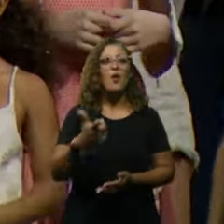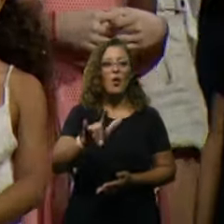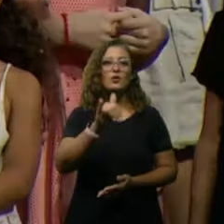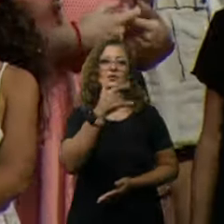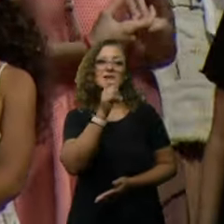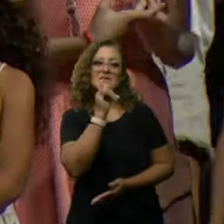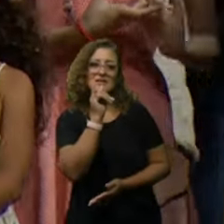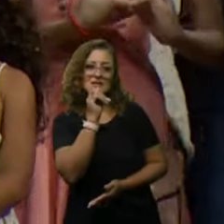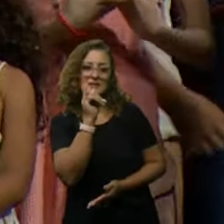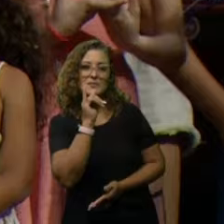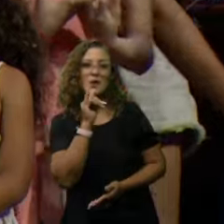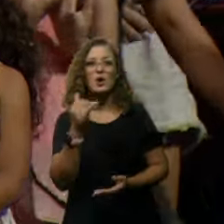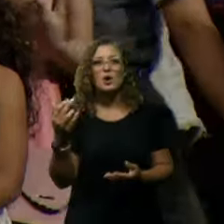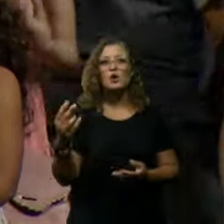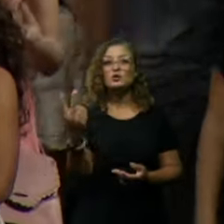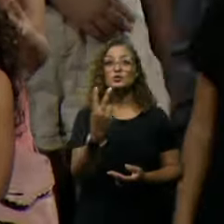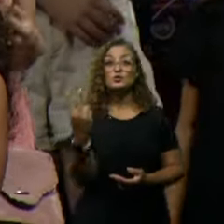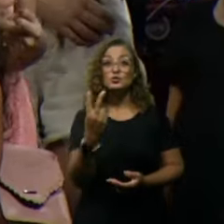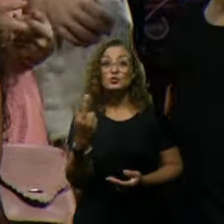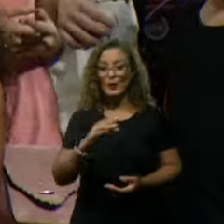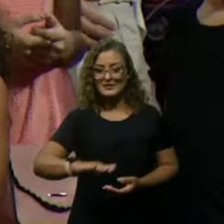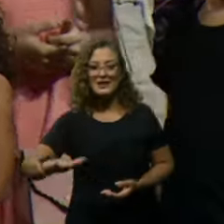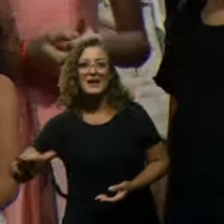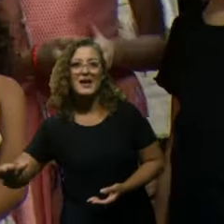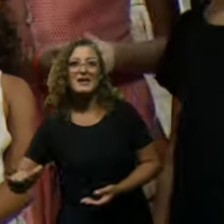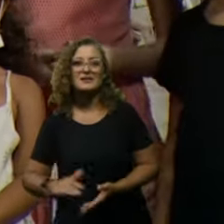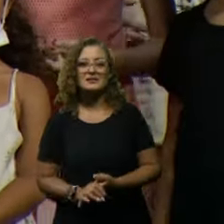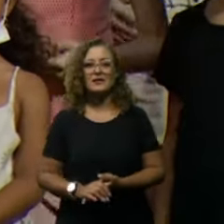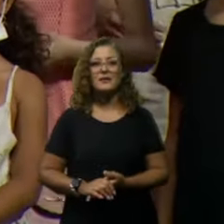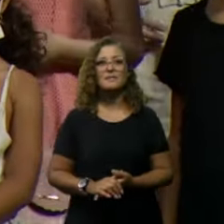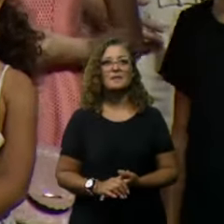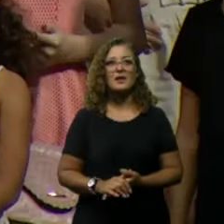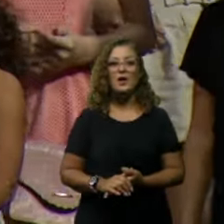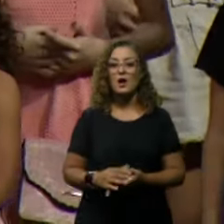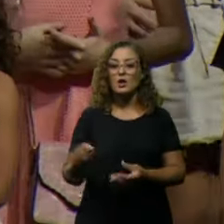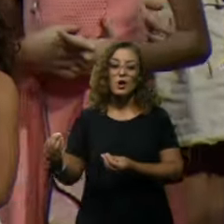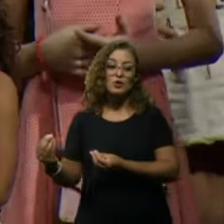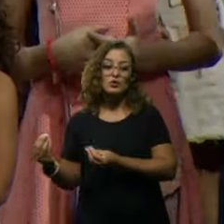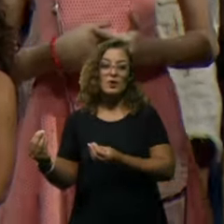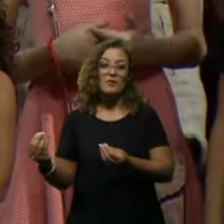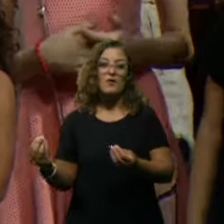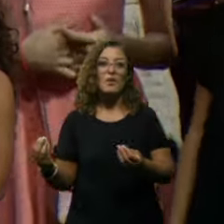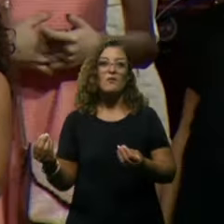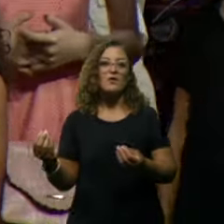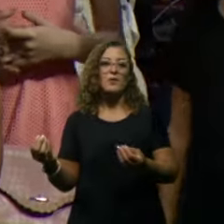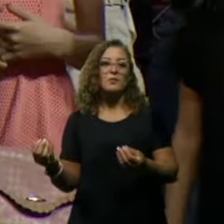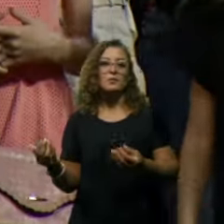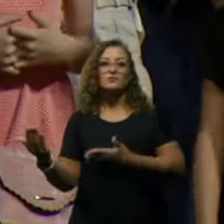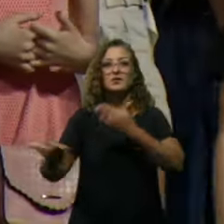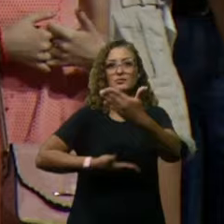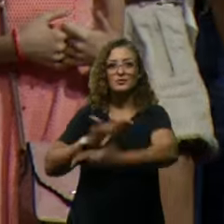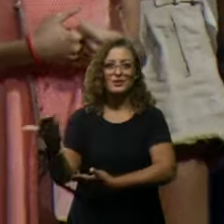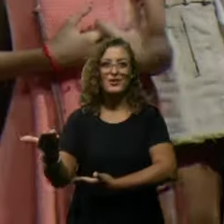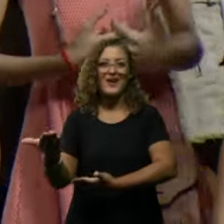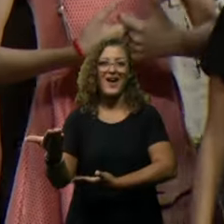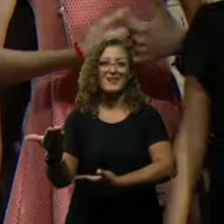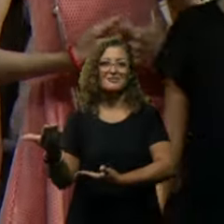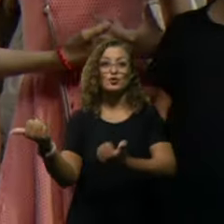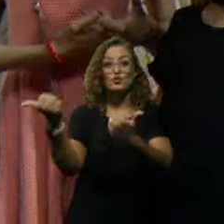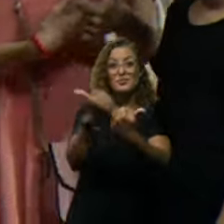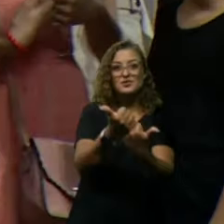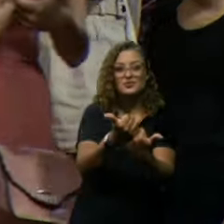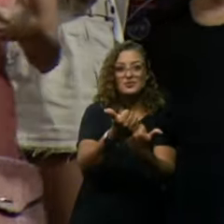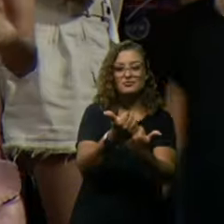eu digo vamos trocar tu me dá essa que eu te dou esse aqui tu